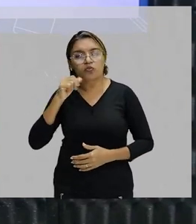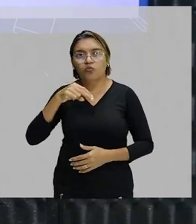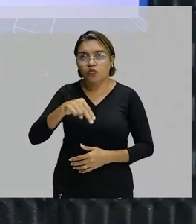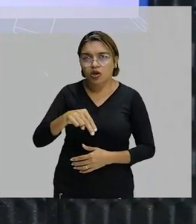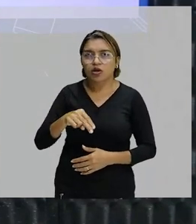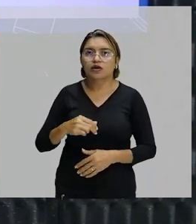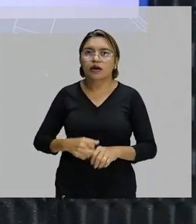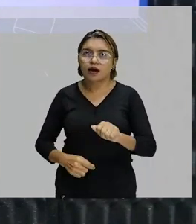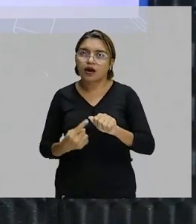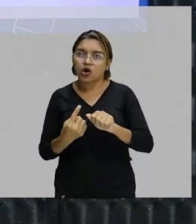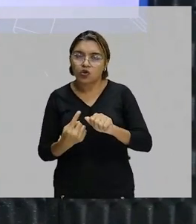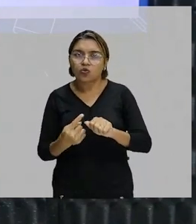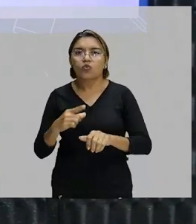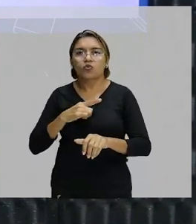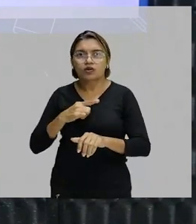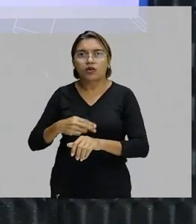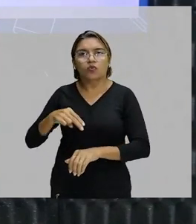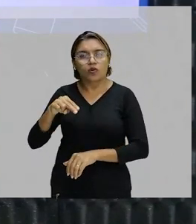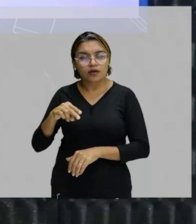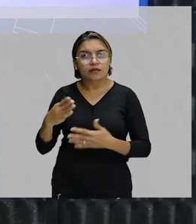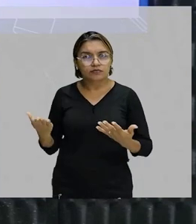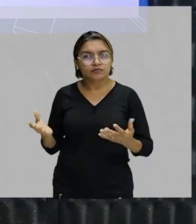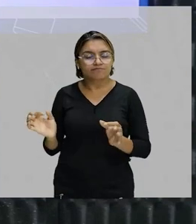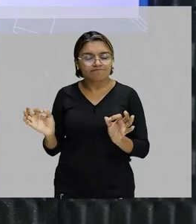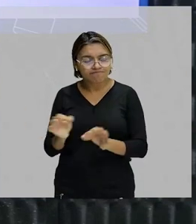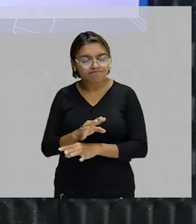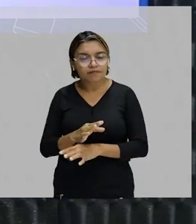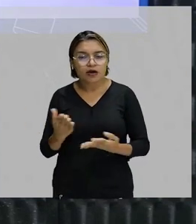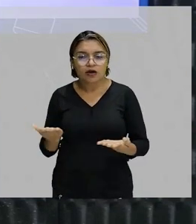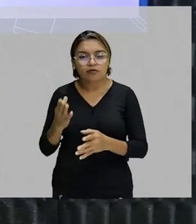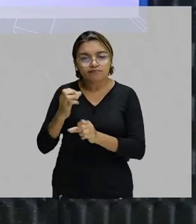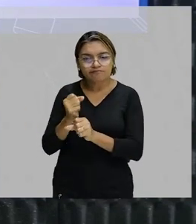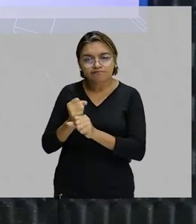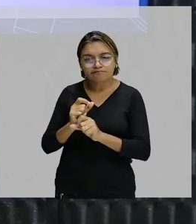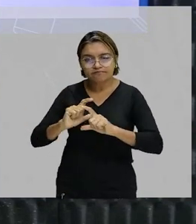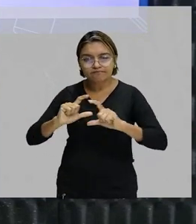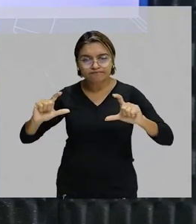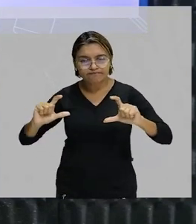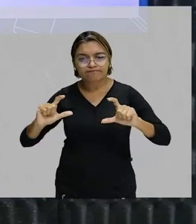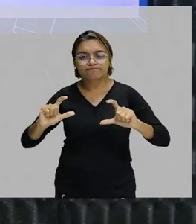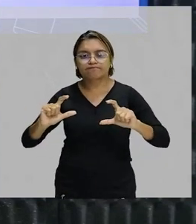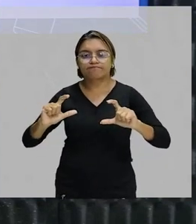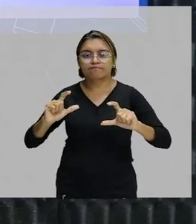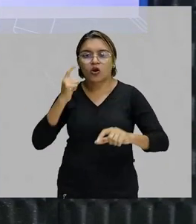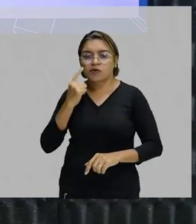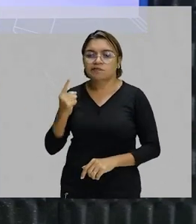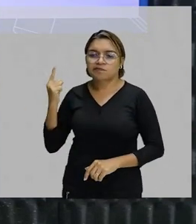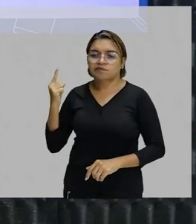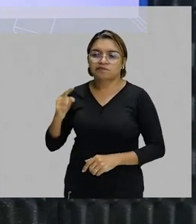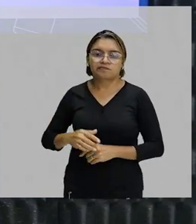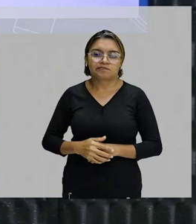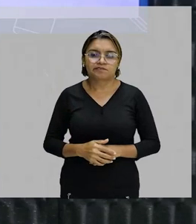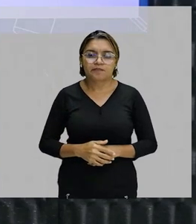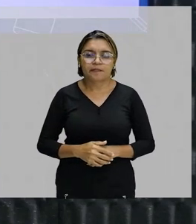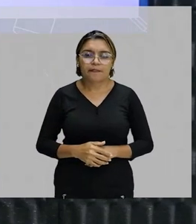tenho an tá então tá tudo certinho só falta calcular essa soma agora olha como vai ficar